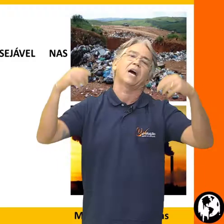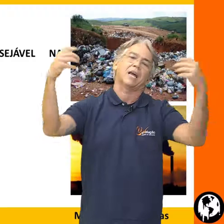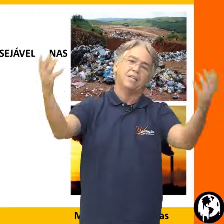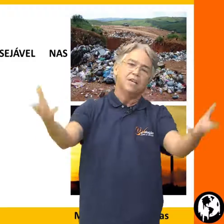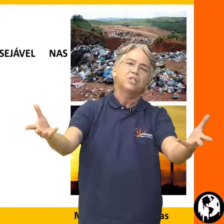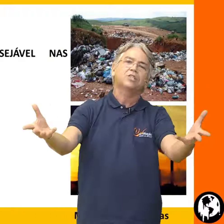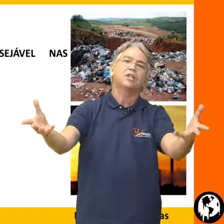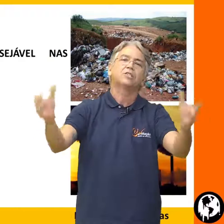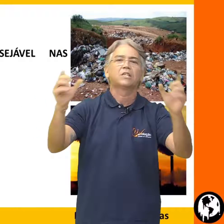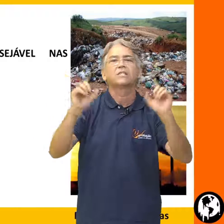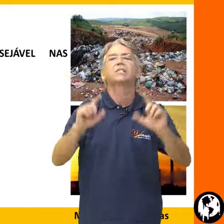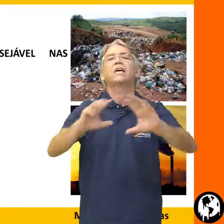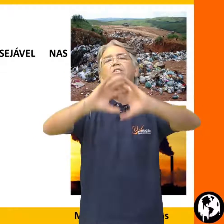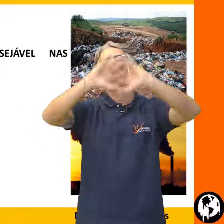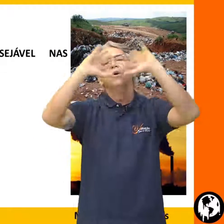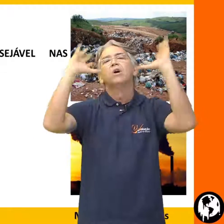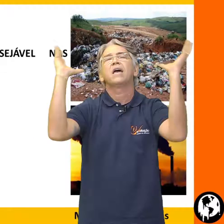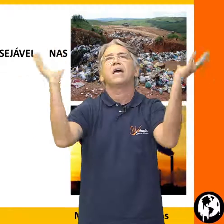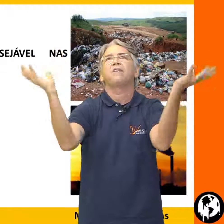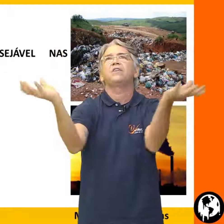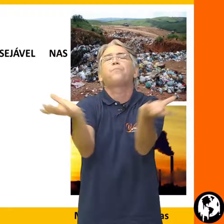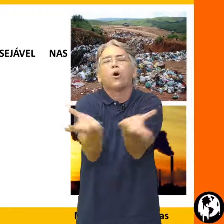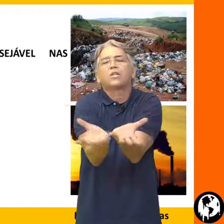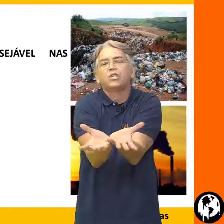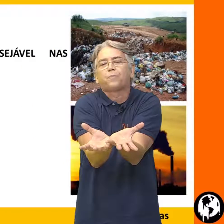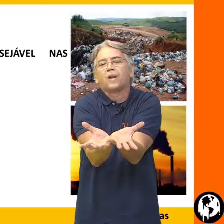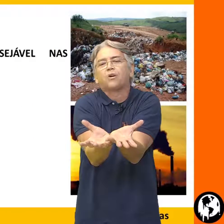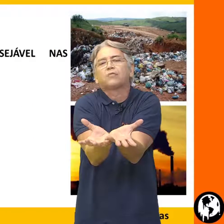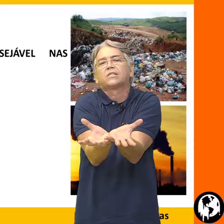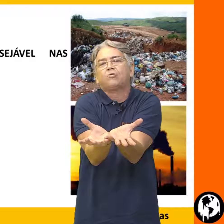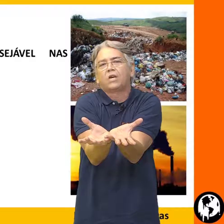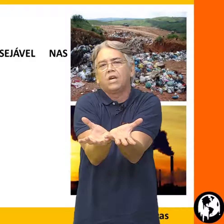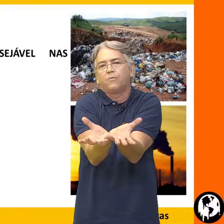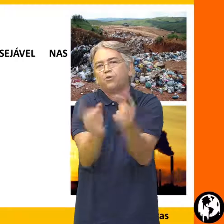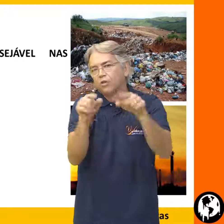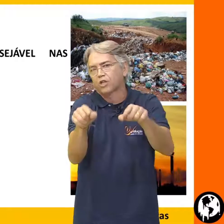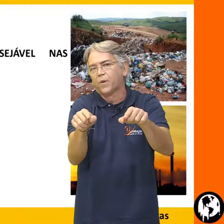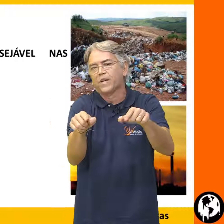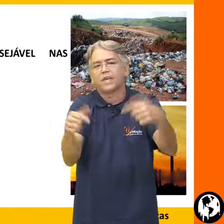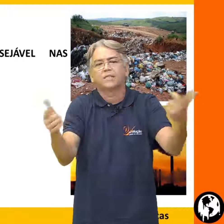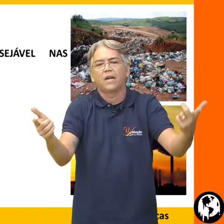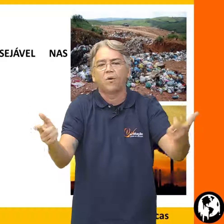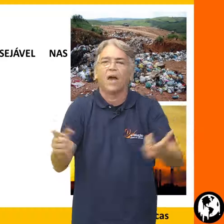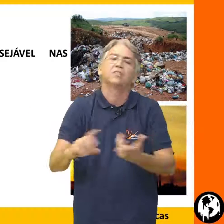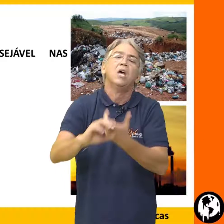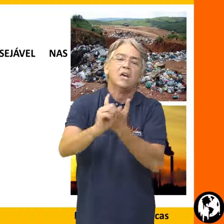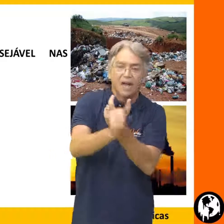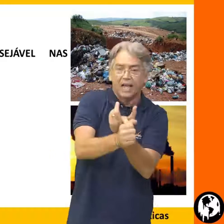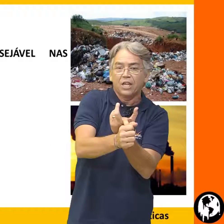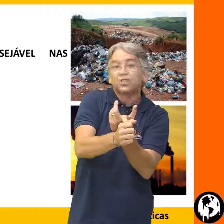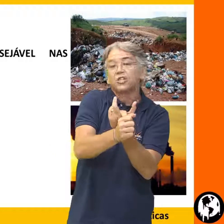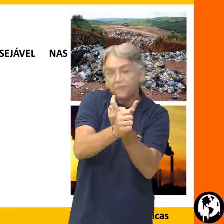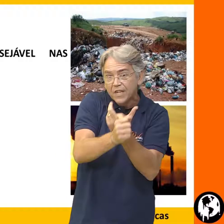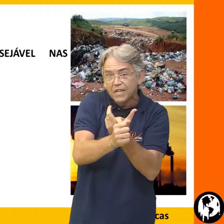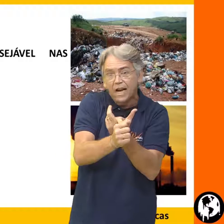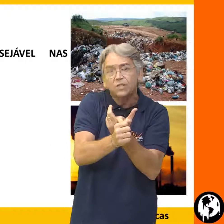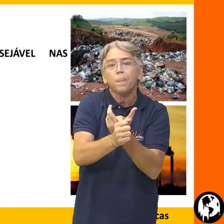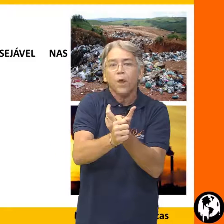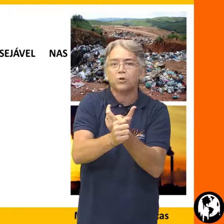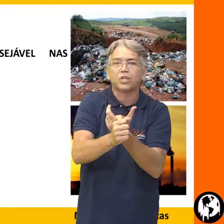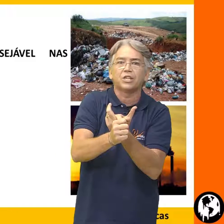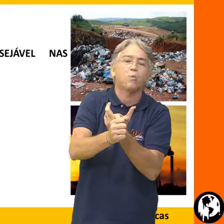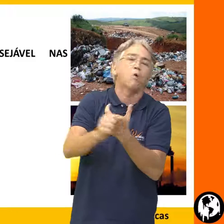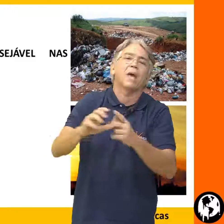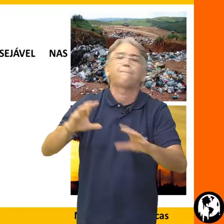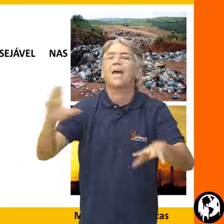nas características que sejam importantes para a manutenção do equilíbrio no nosso planeta, que seriam elas características físicas,